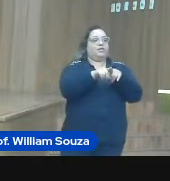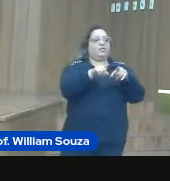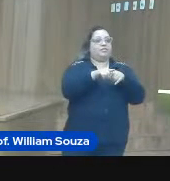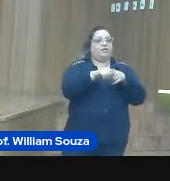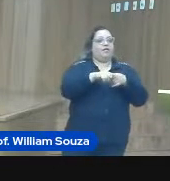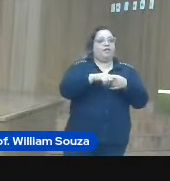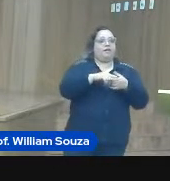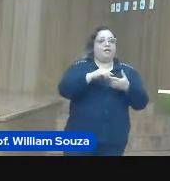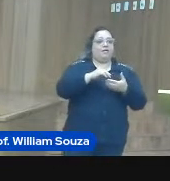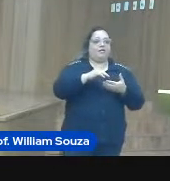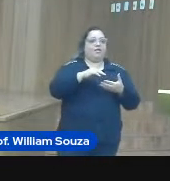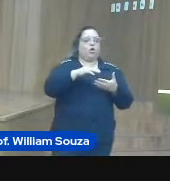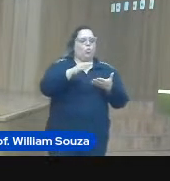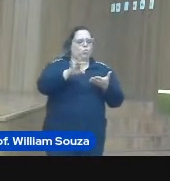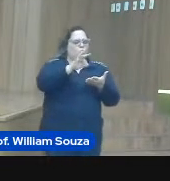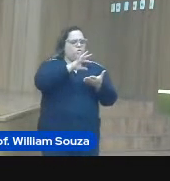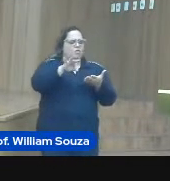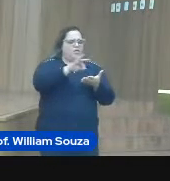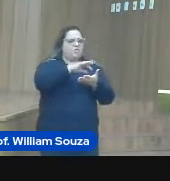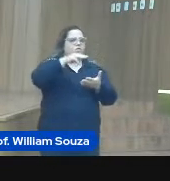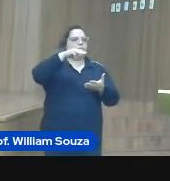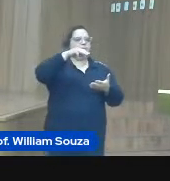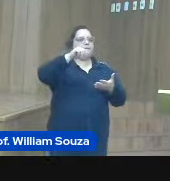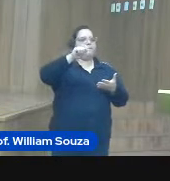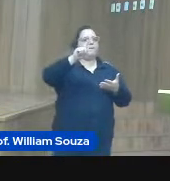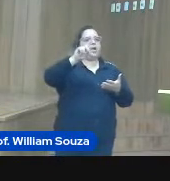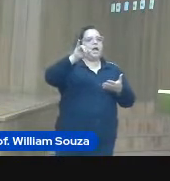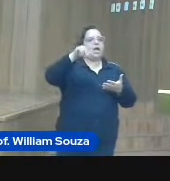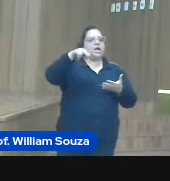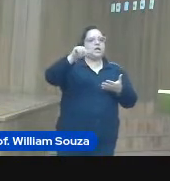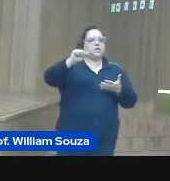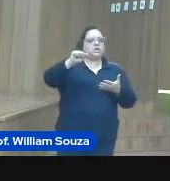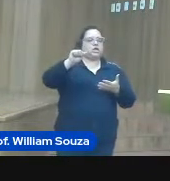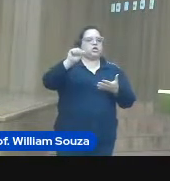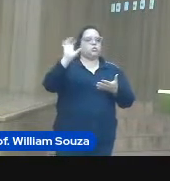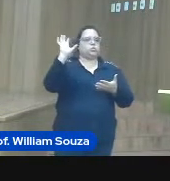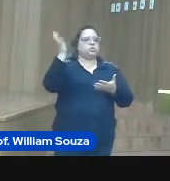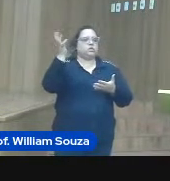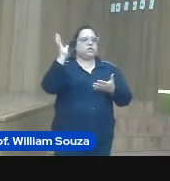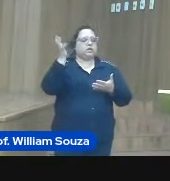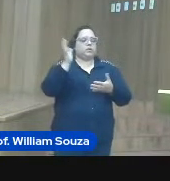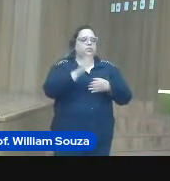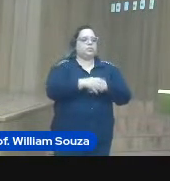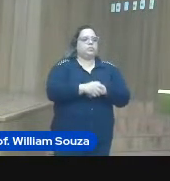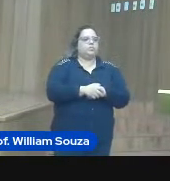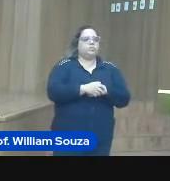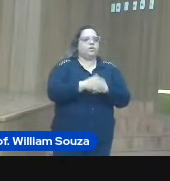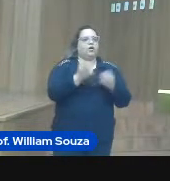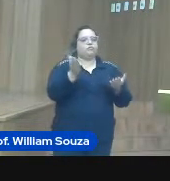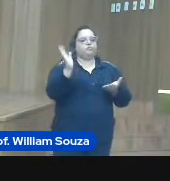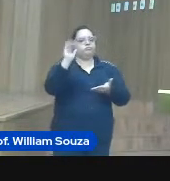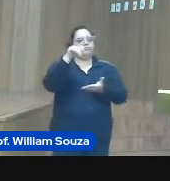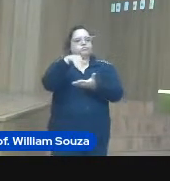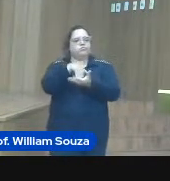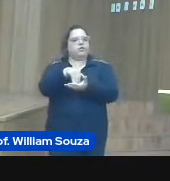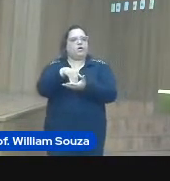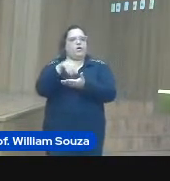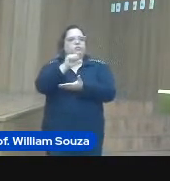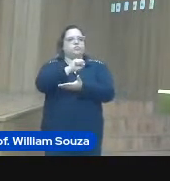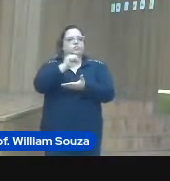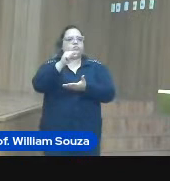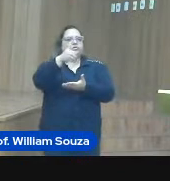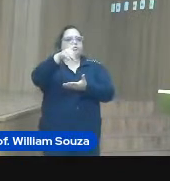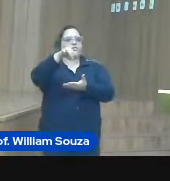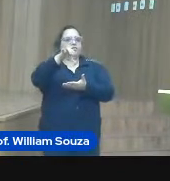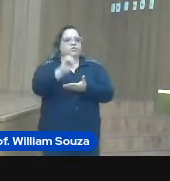livro, aquela história famosa, né, do H.G. Wells. Mesma coisa, final do século XIX vira filme na década